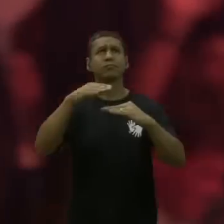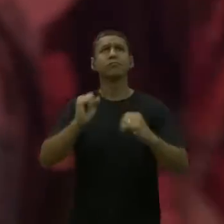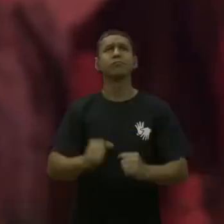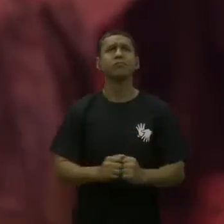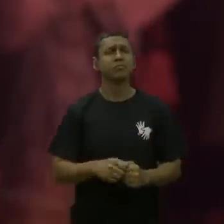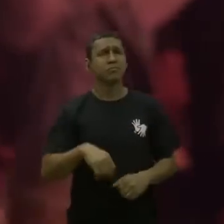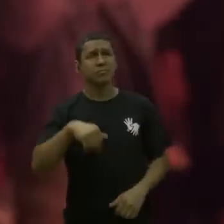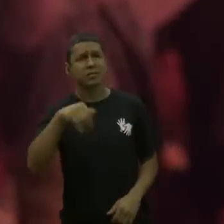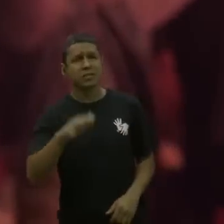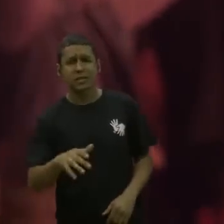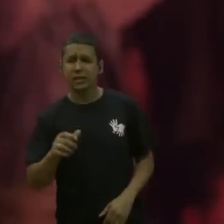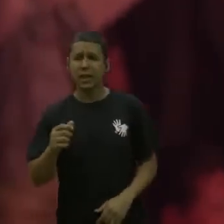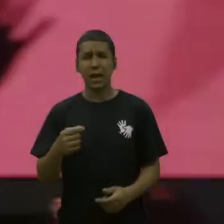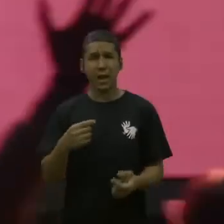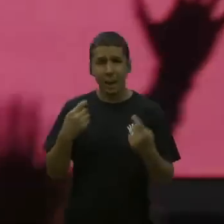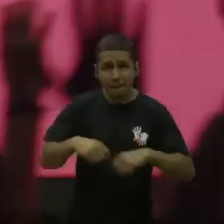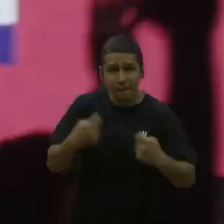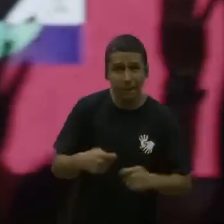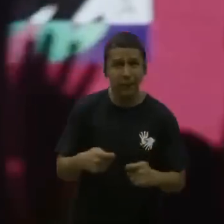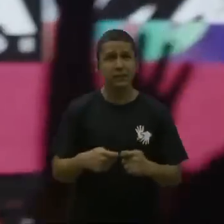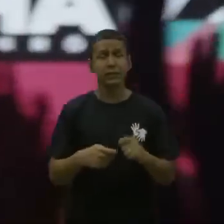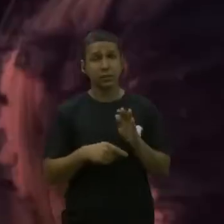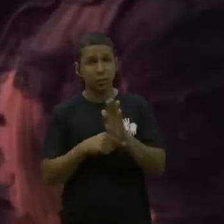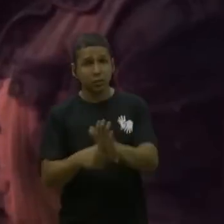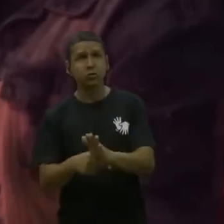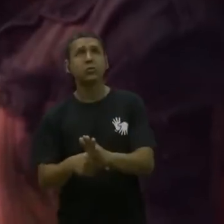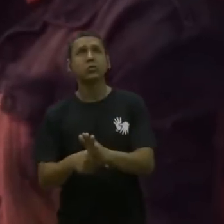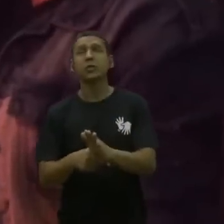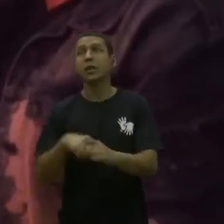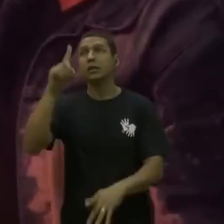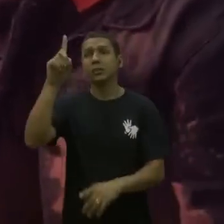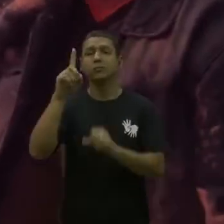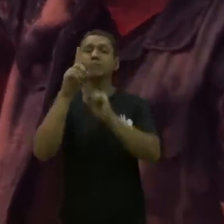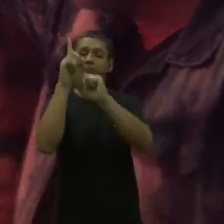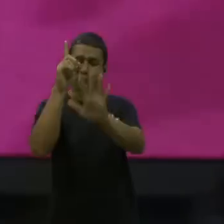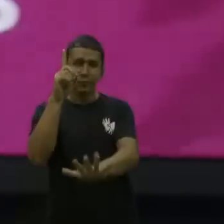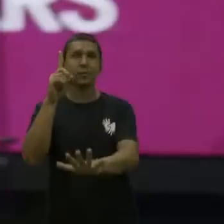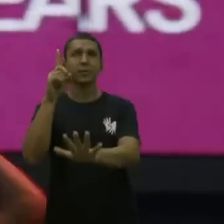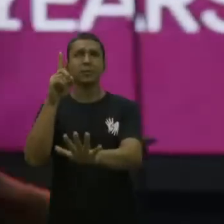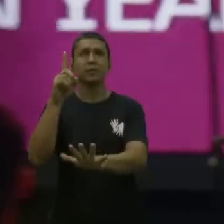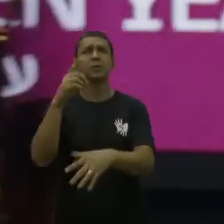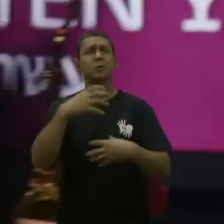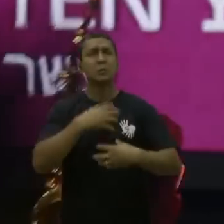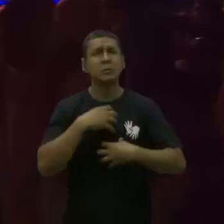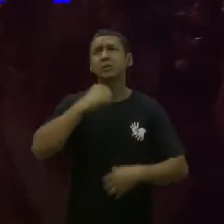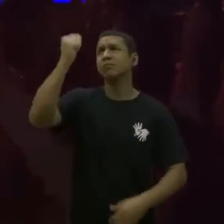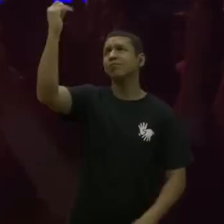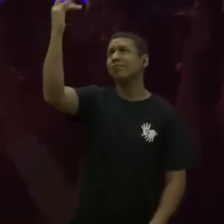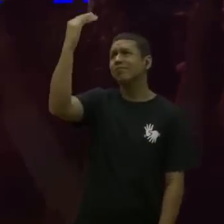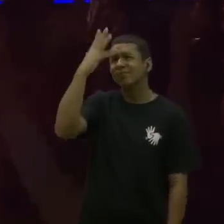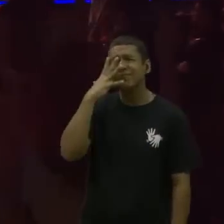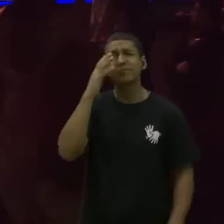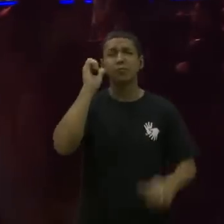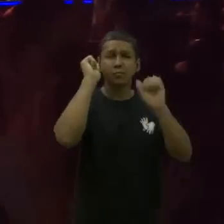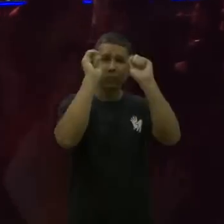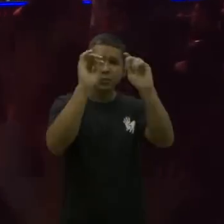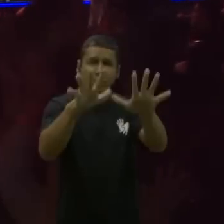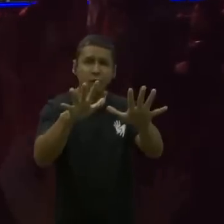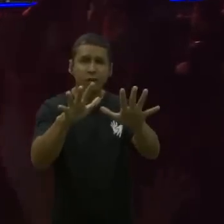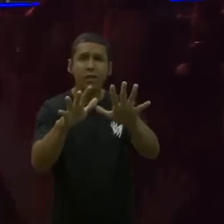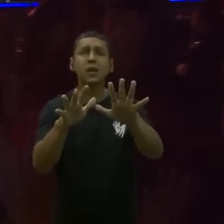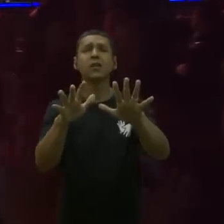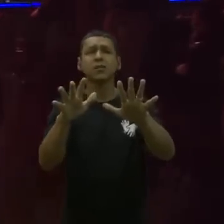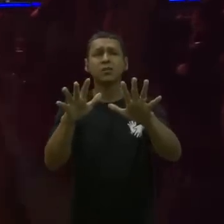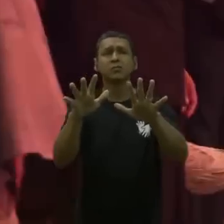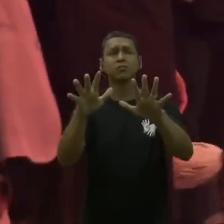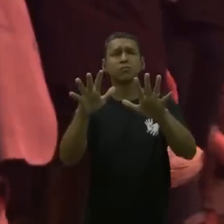de migalha vai ter surpresa. Eu estou sentindo graça de Deus aqui. Pelo amor de Deus, quem é batizado